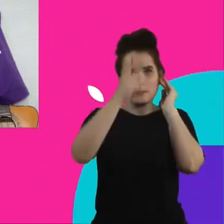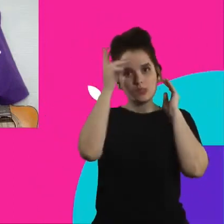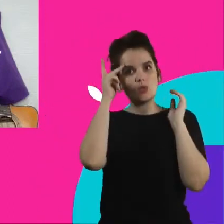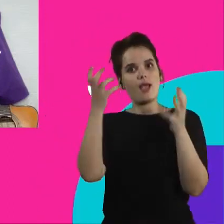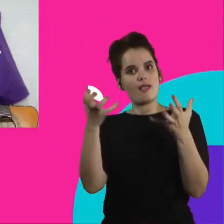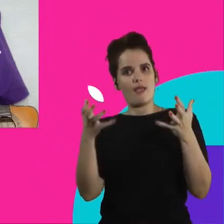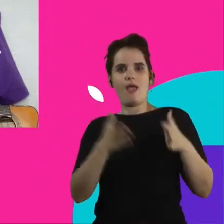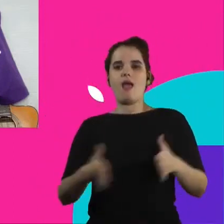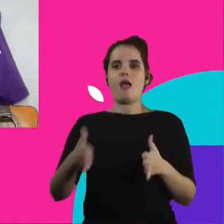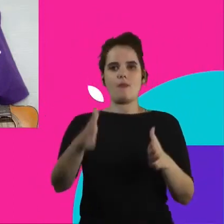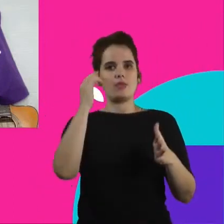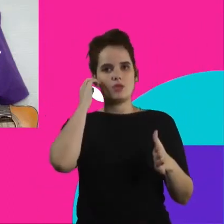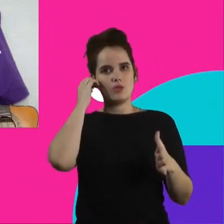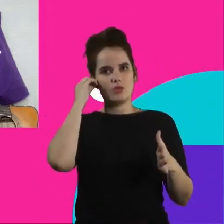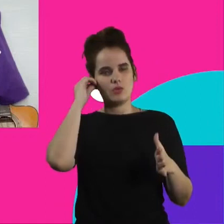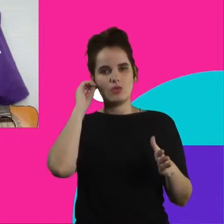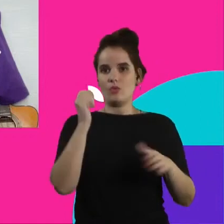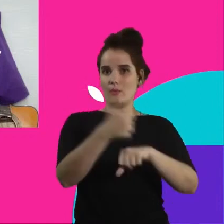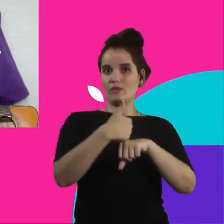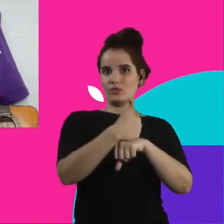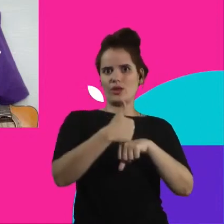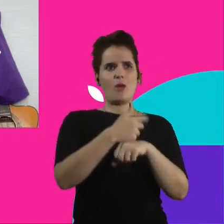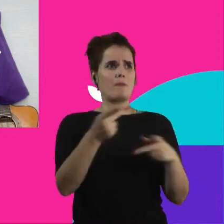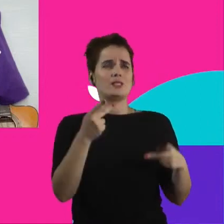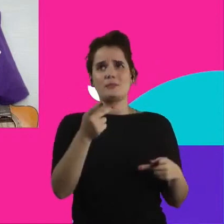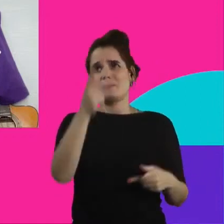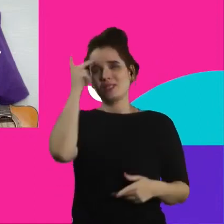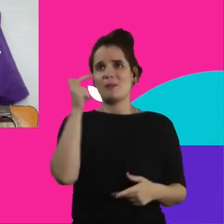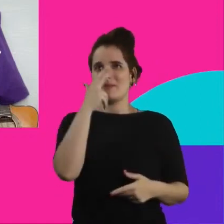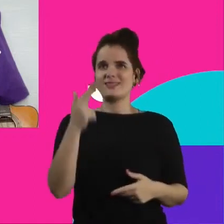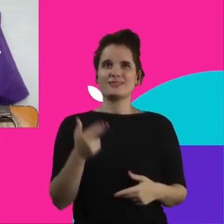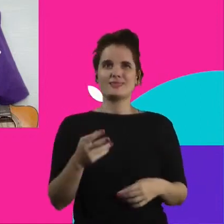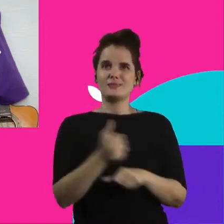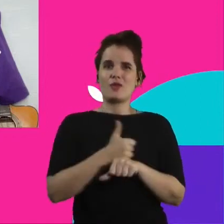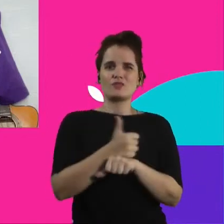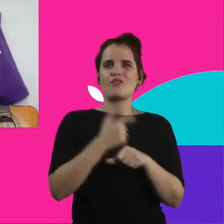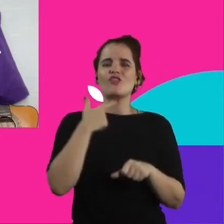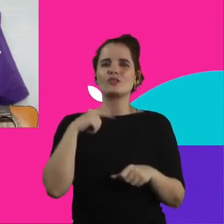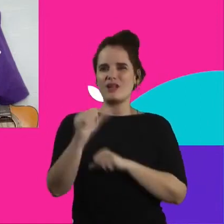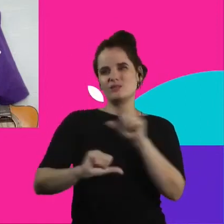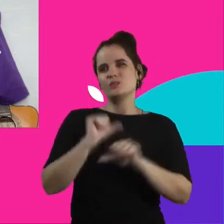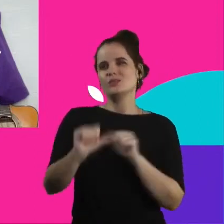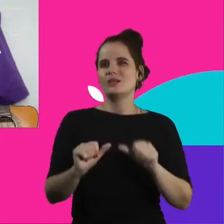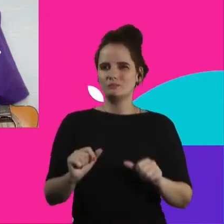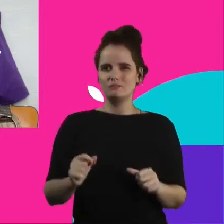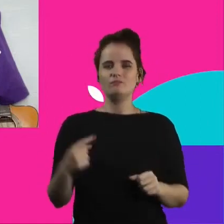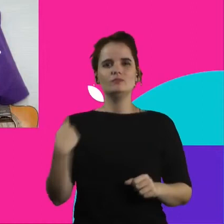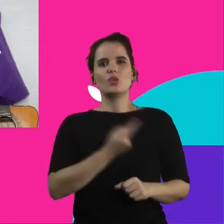essa audiência do Social Good Brasil, pessoas inconformadas que querem algo a mais. Como a gente pode usar a tecnologia de uma